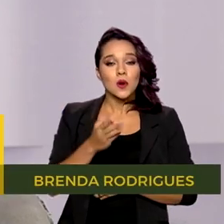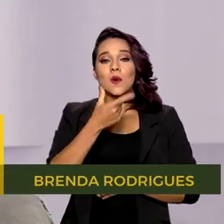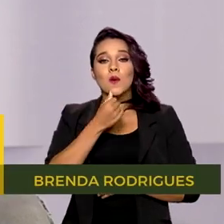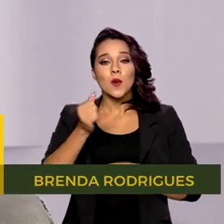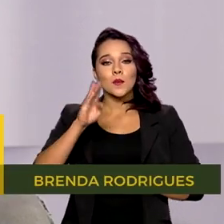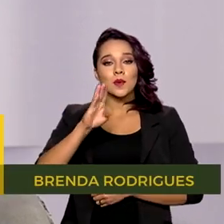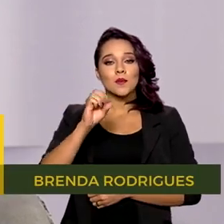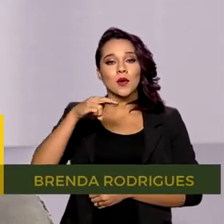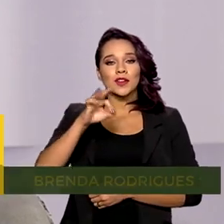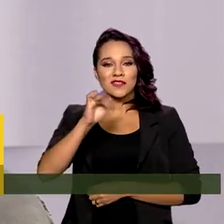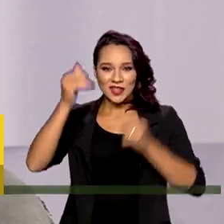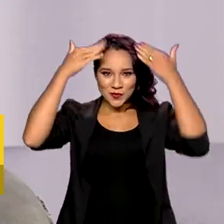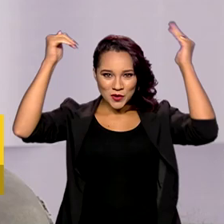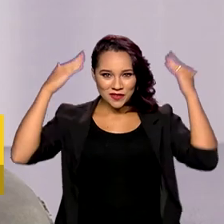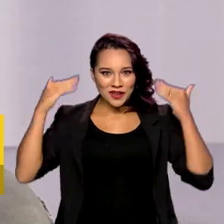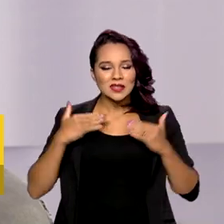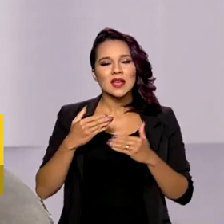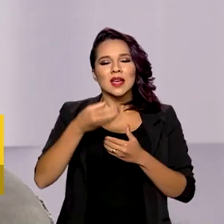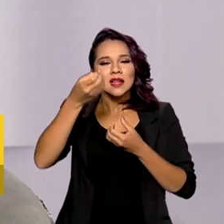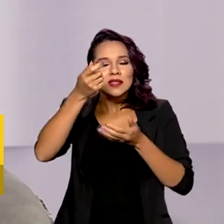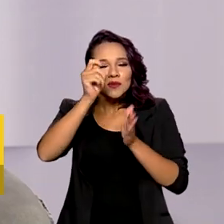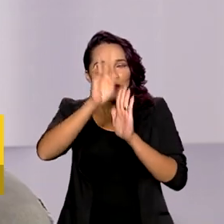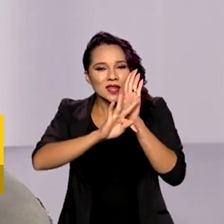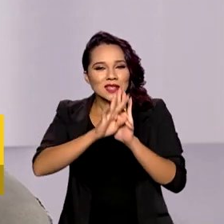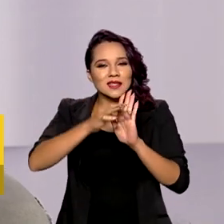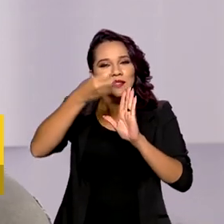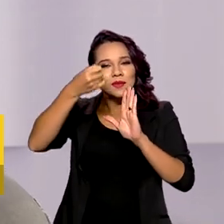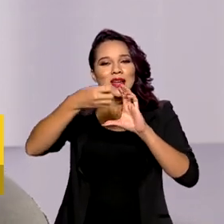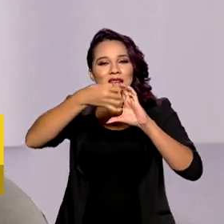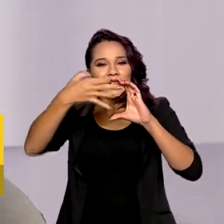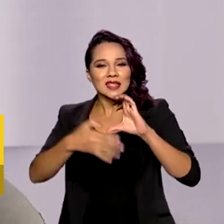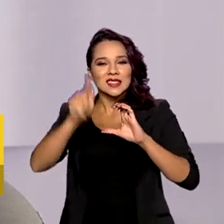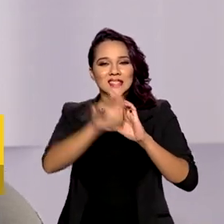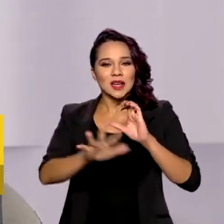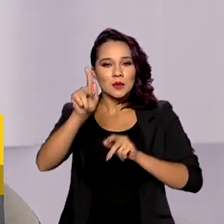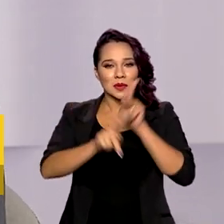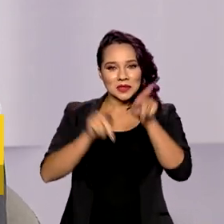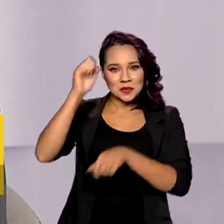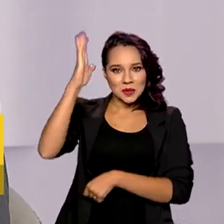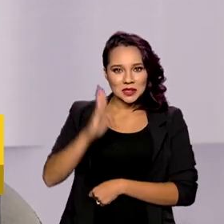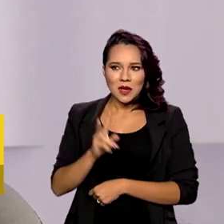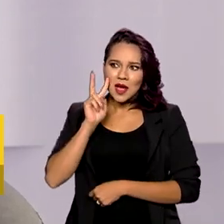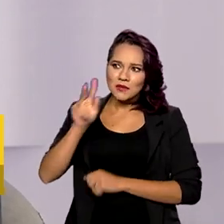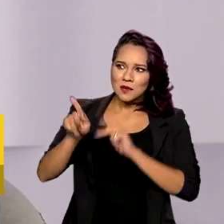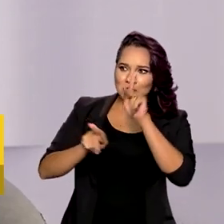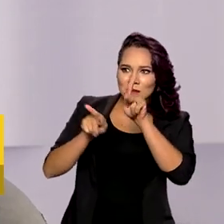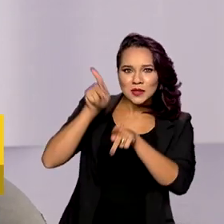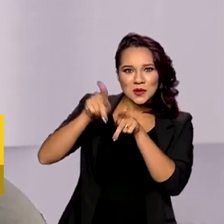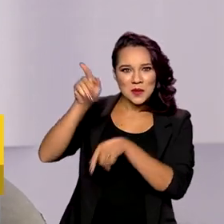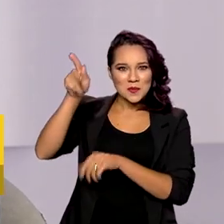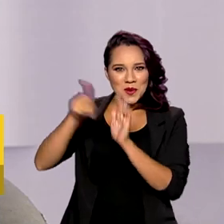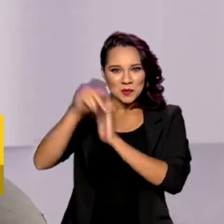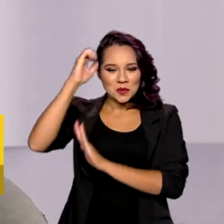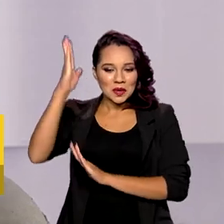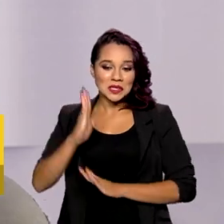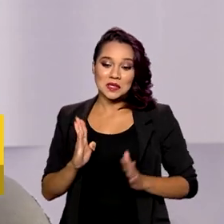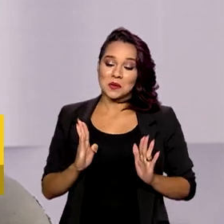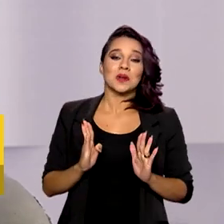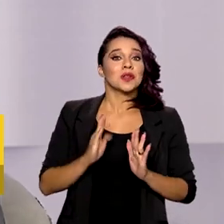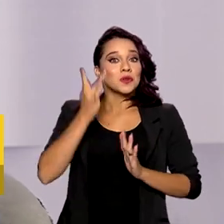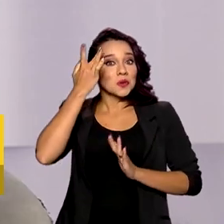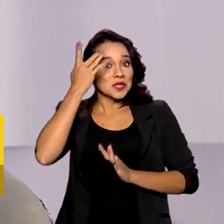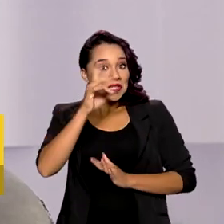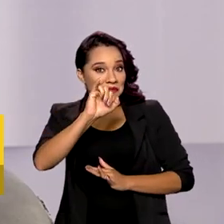chama Caráter Geral dos Brasileiros. E nesse texto ele define o brasileiro como, eu não sei se você vai se identificar